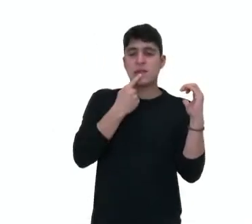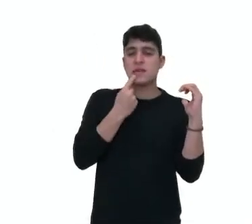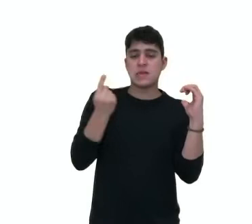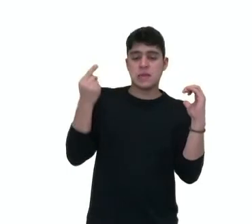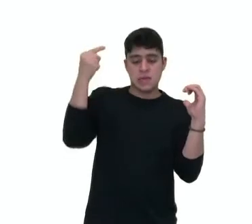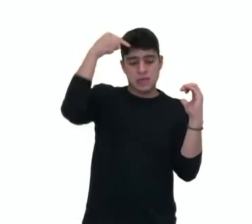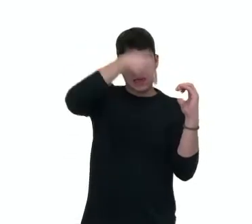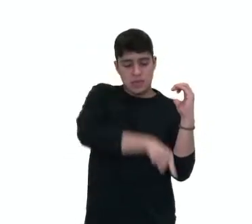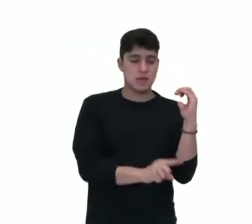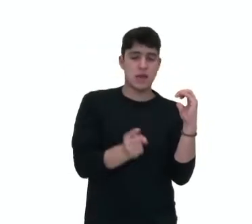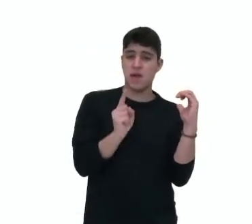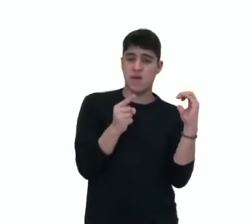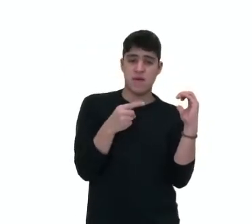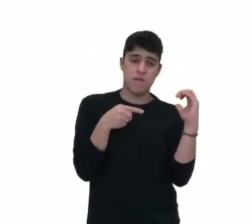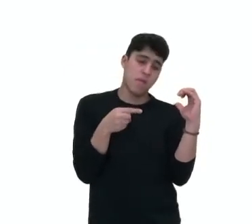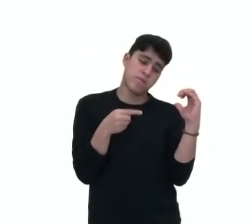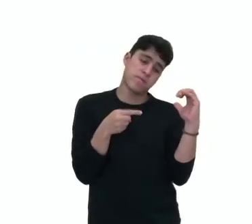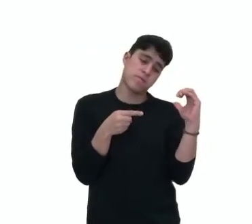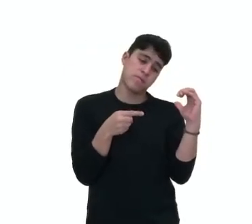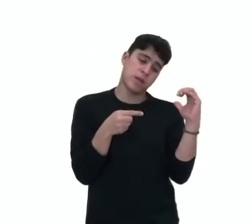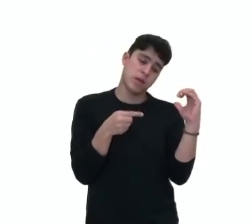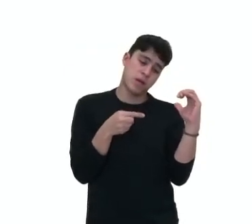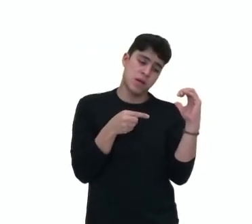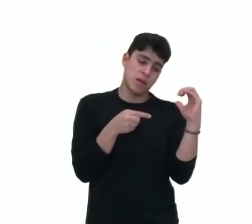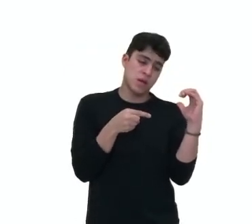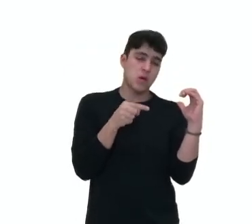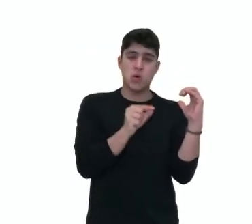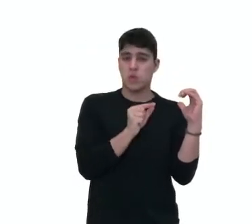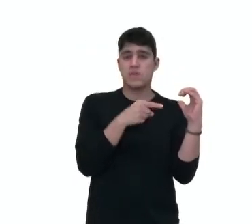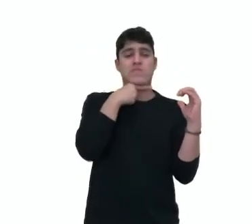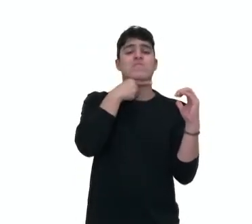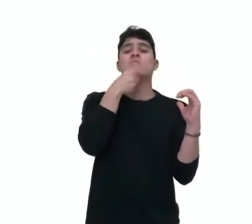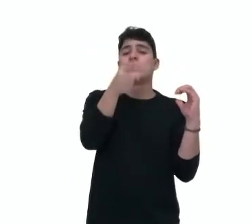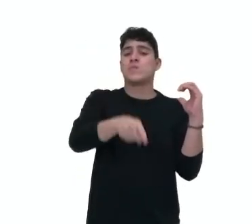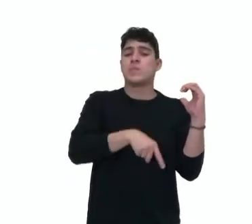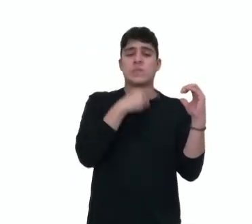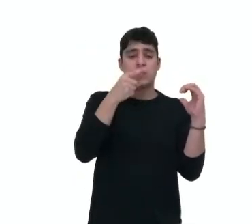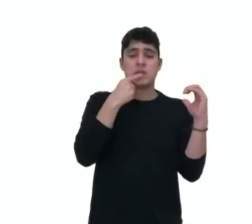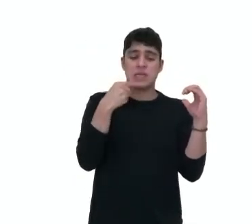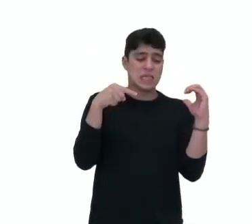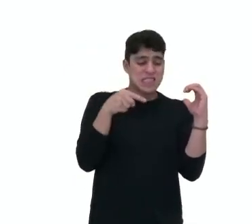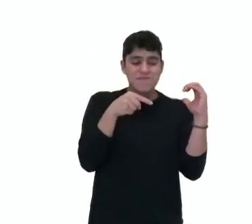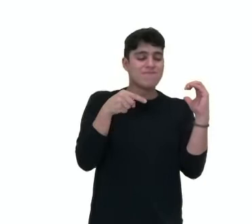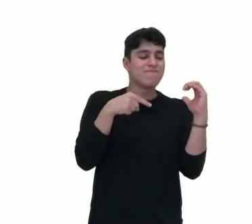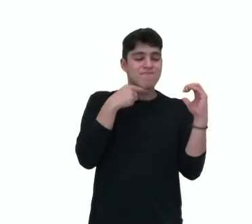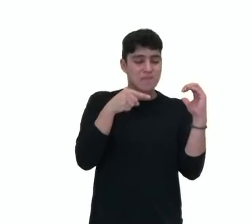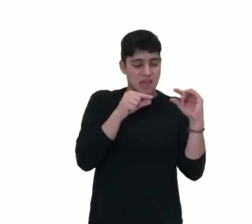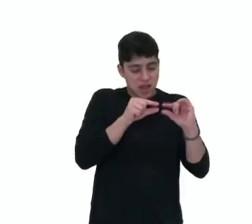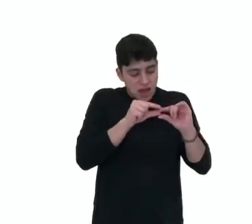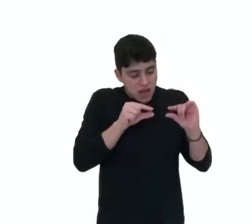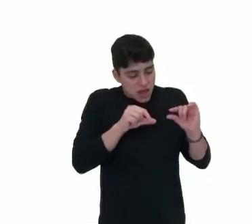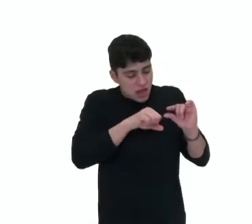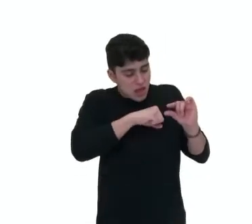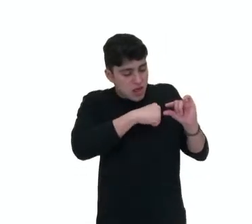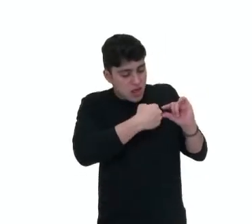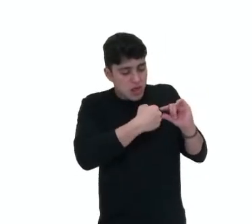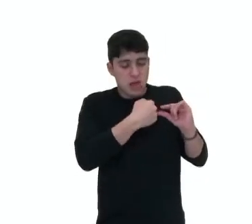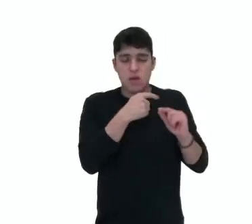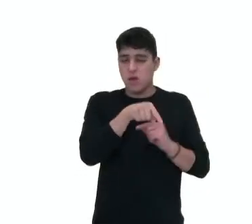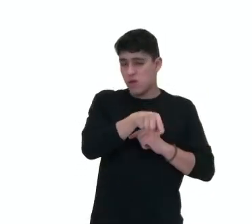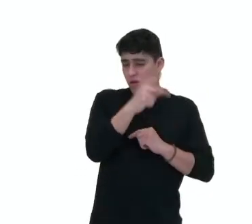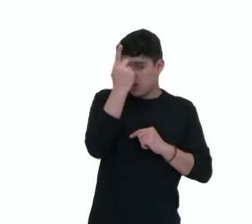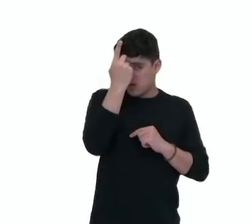num túnel. Alguma coisa está obstruindo, o sangue quer passar, mas ele não consegue. Então, normalmente é associada à presença